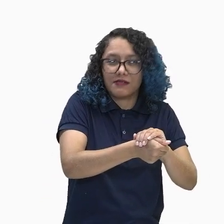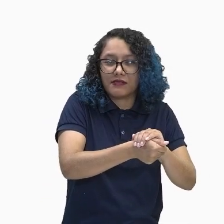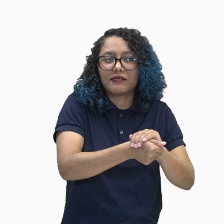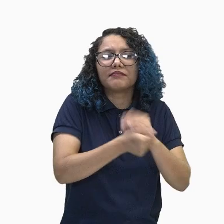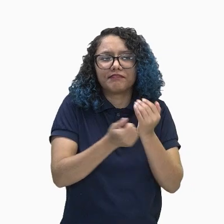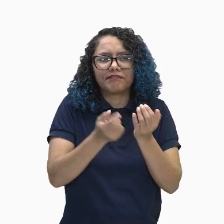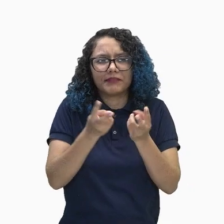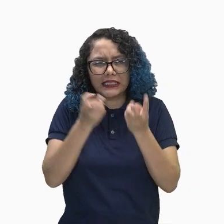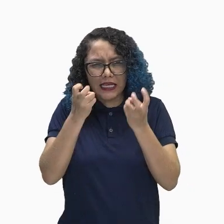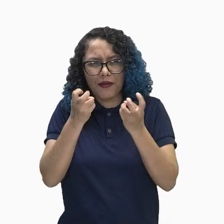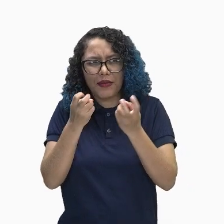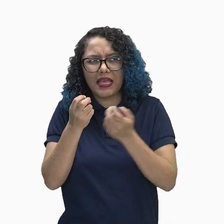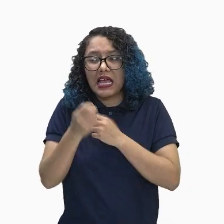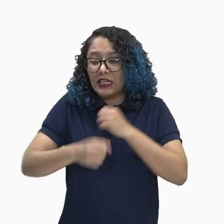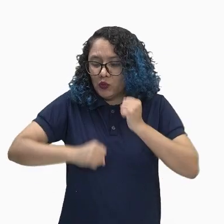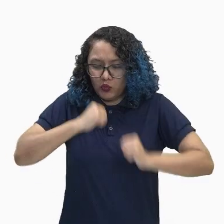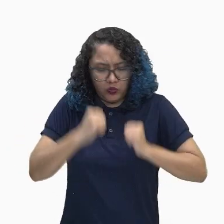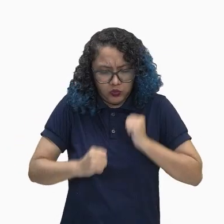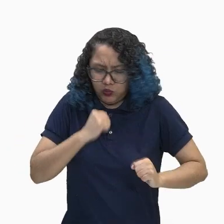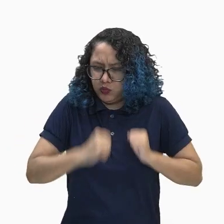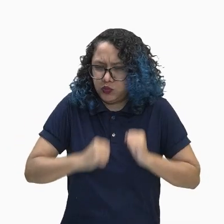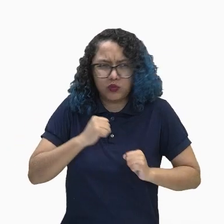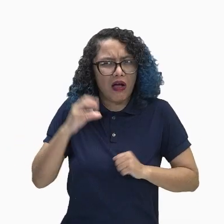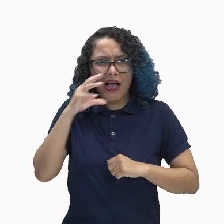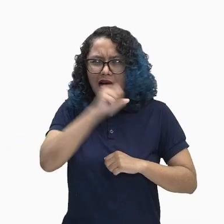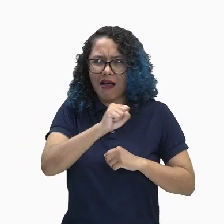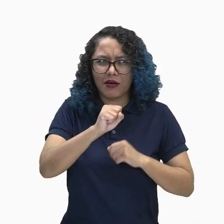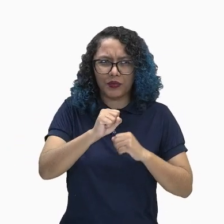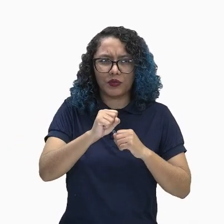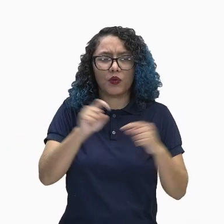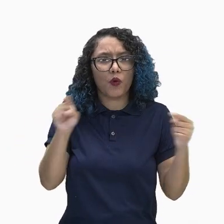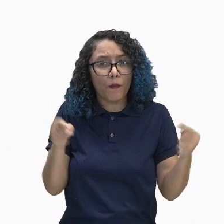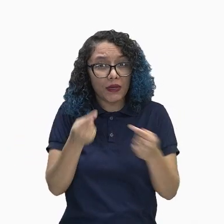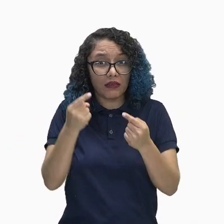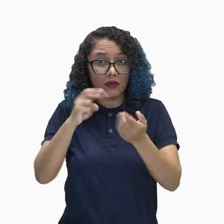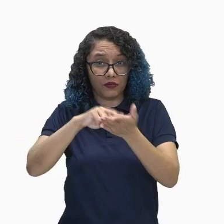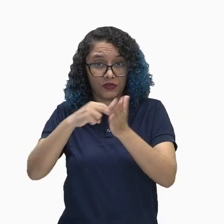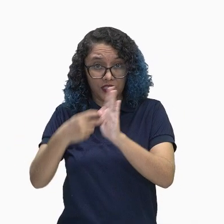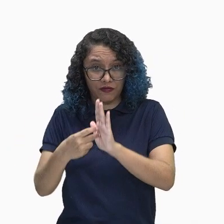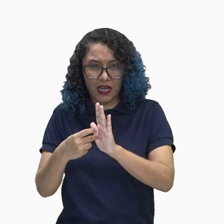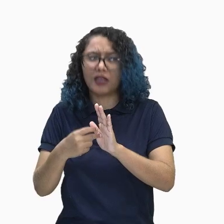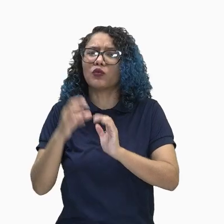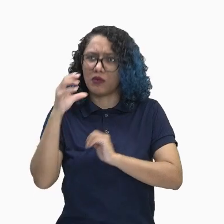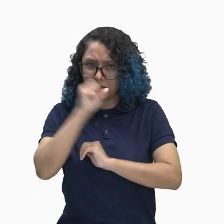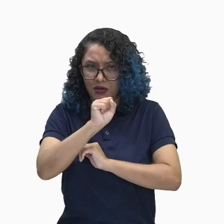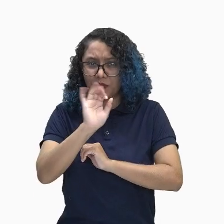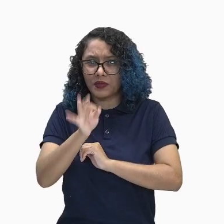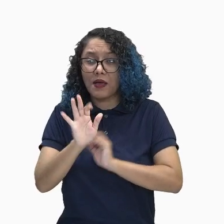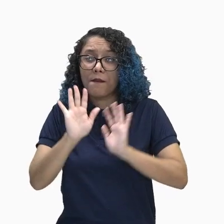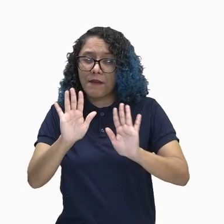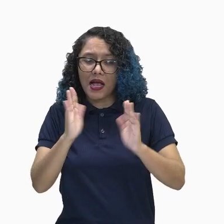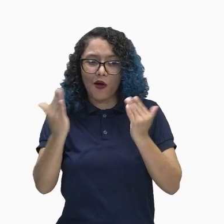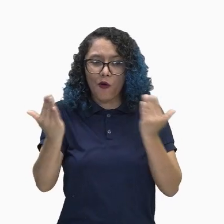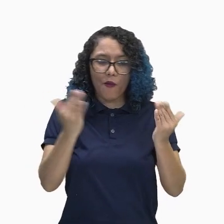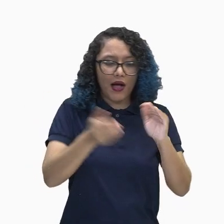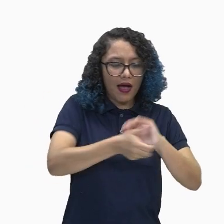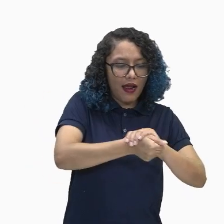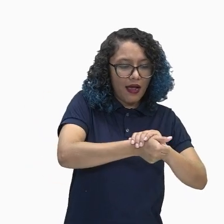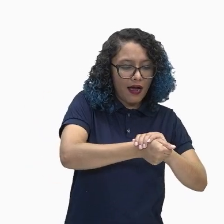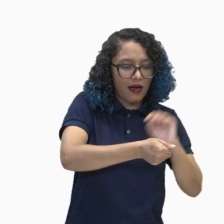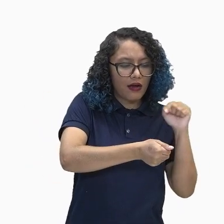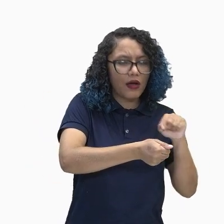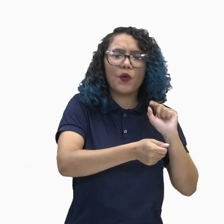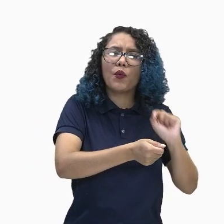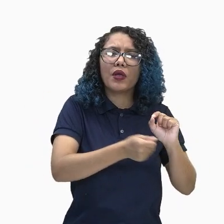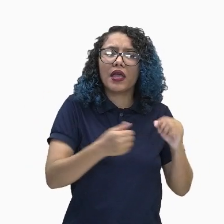rápido significa tem um sentido, né? Agora, quando você compara a tartaruga é